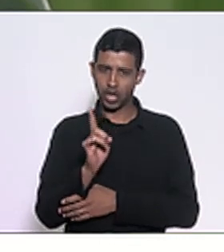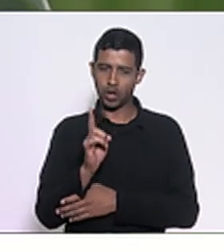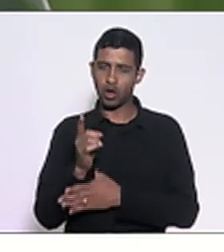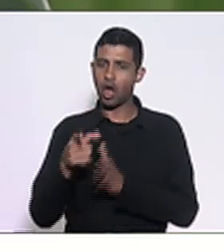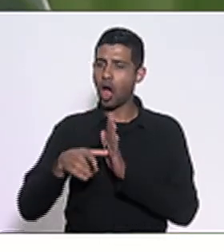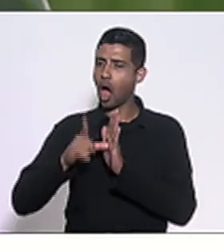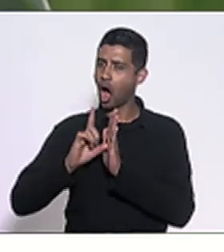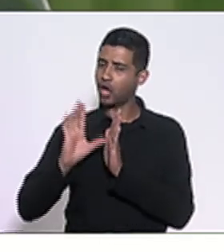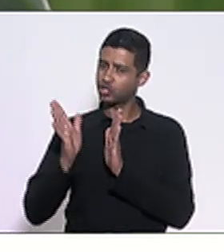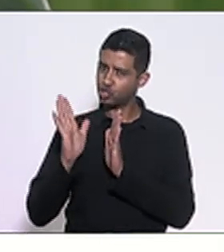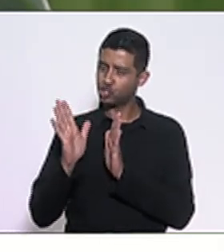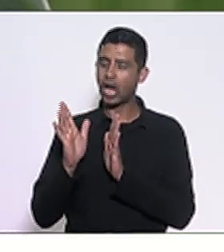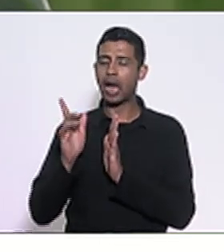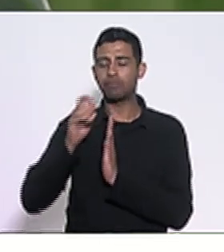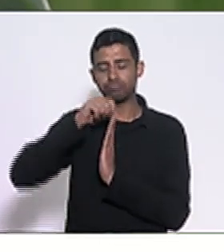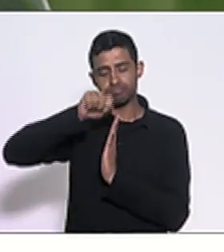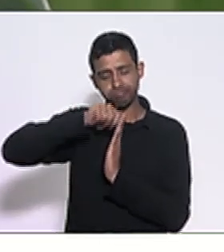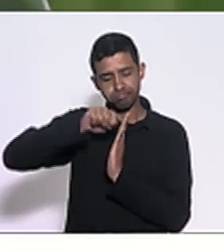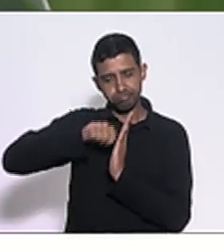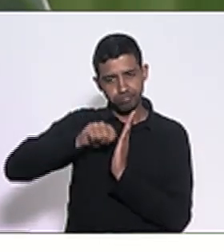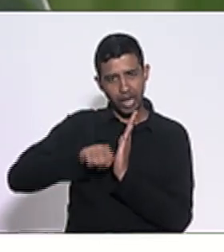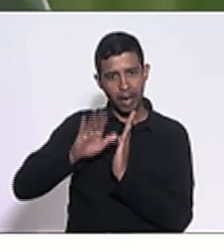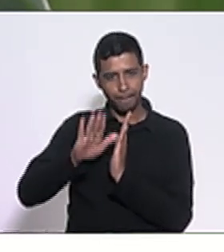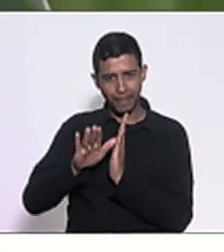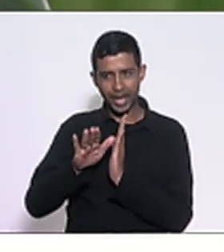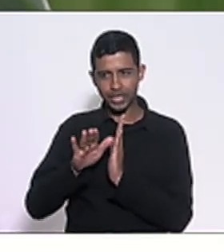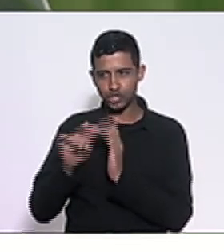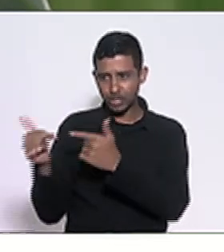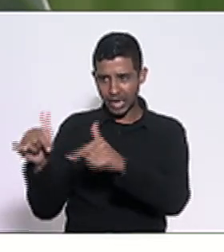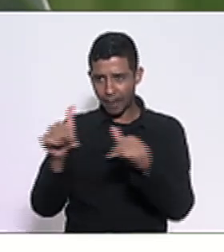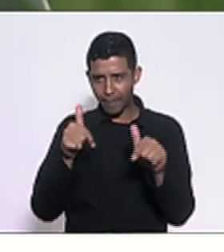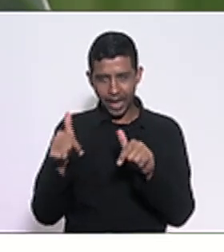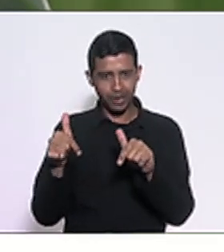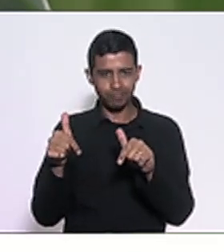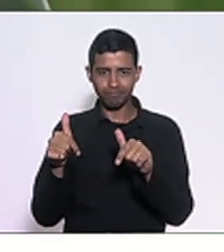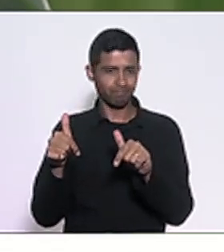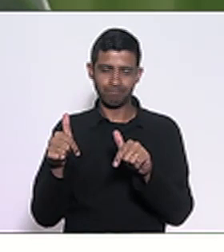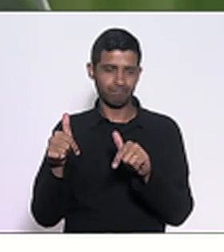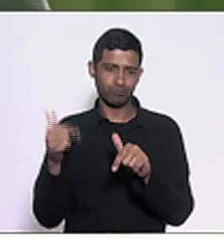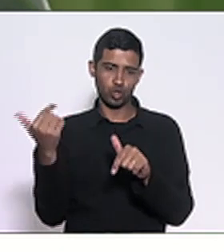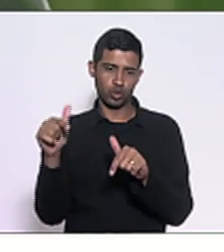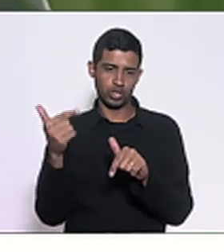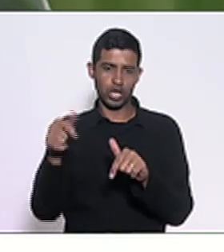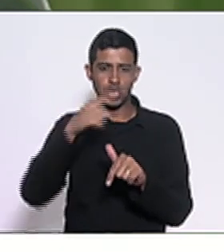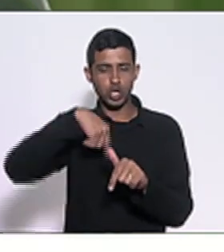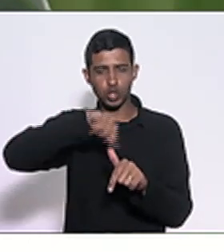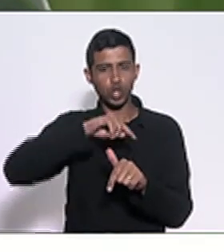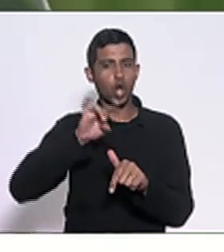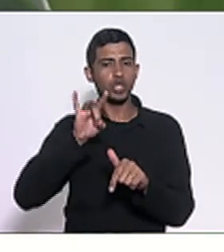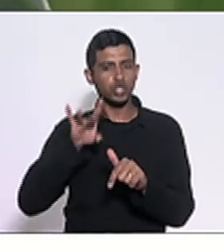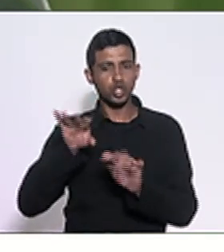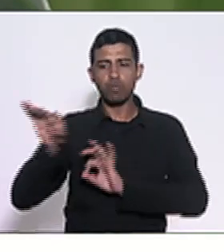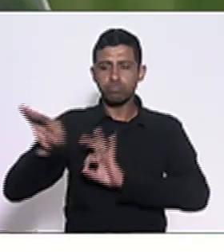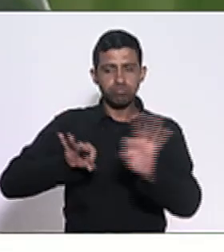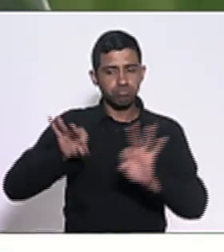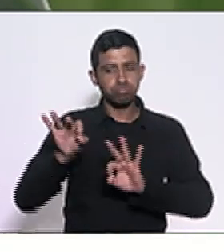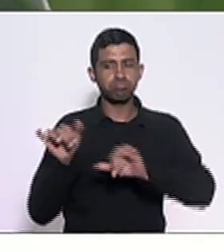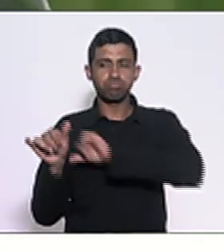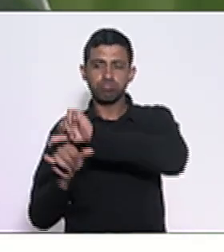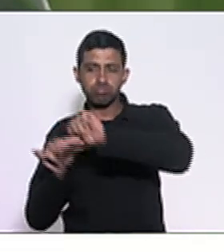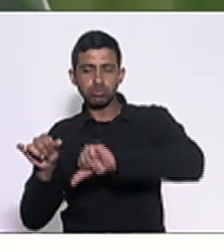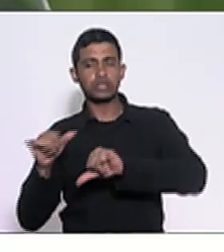organizacionalmente estabelecida, mas ela não funcionava. O que nós fizemos foi realmente robustecer e catalisá-la,